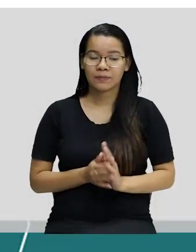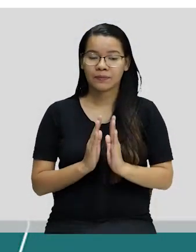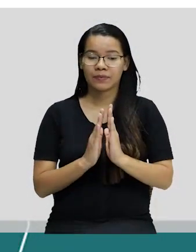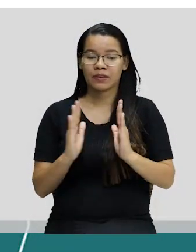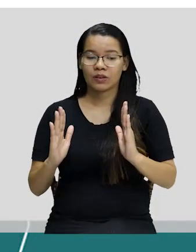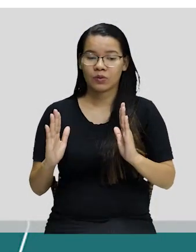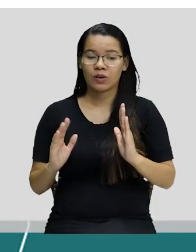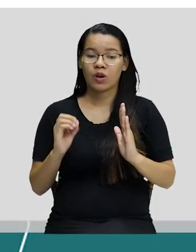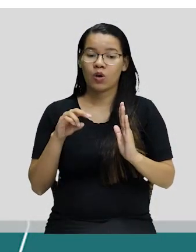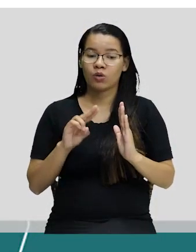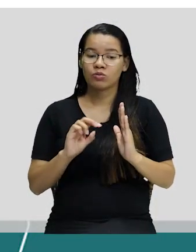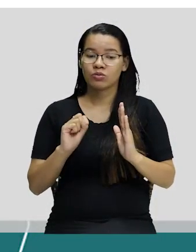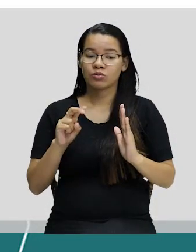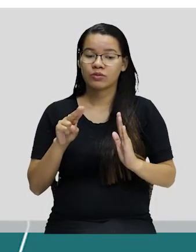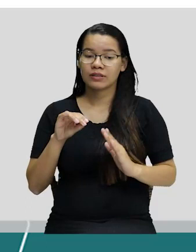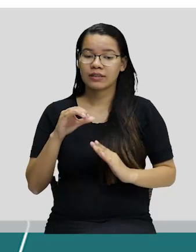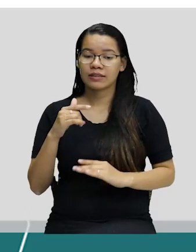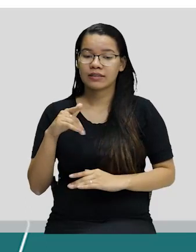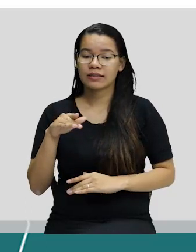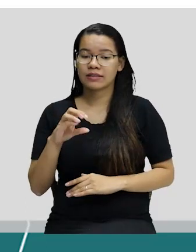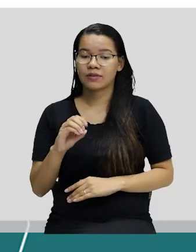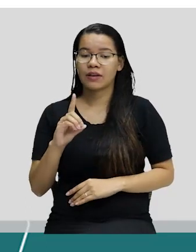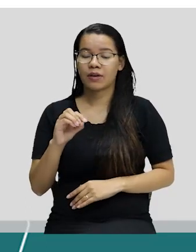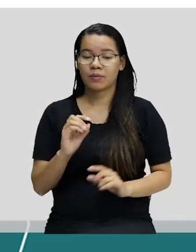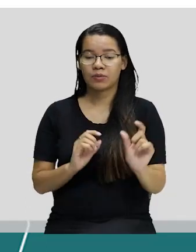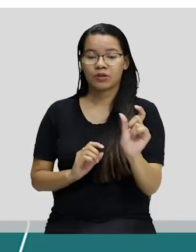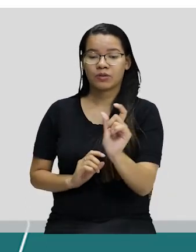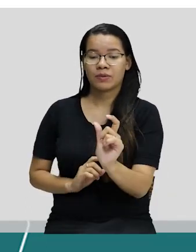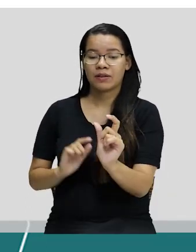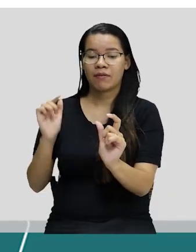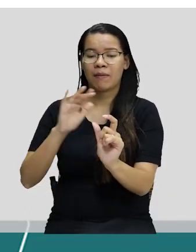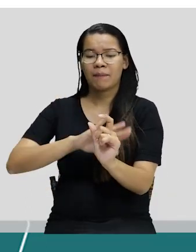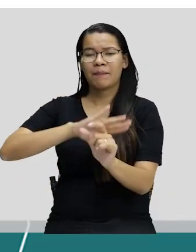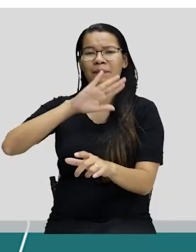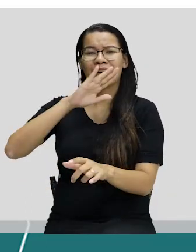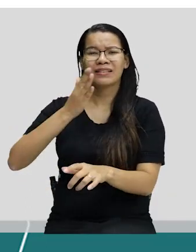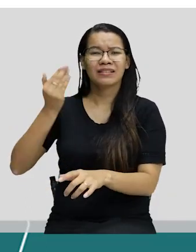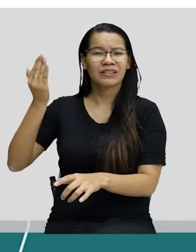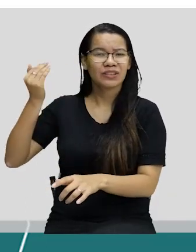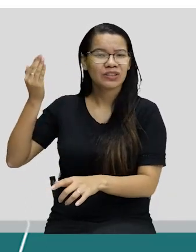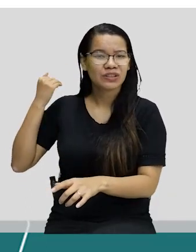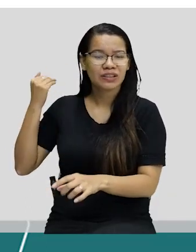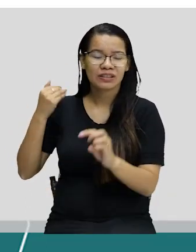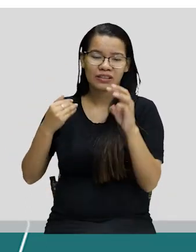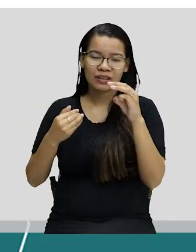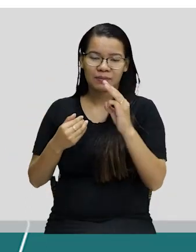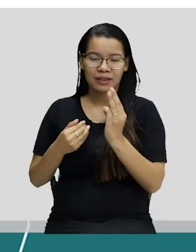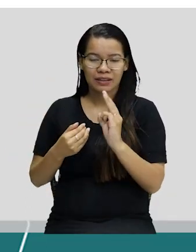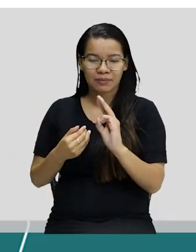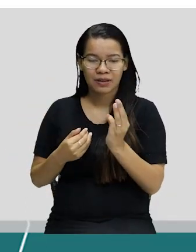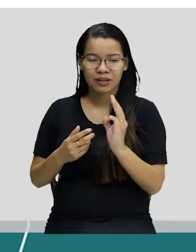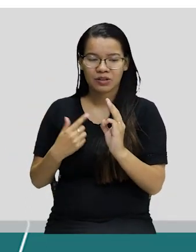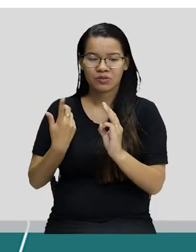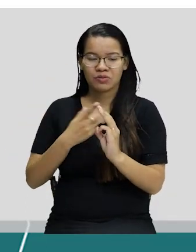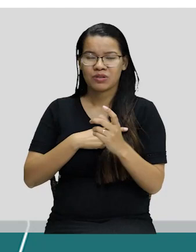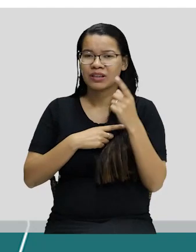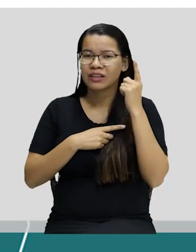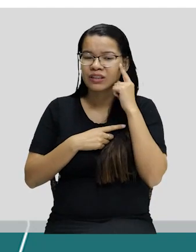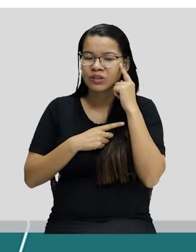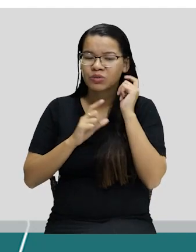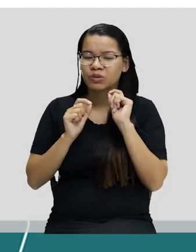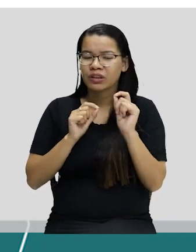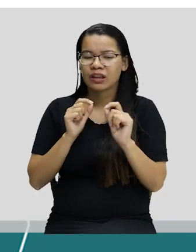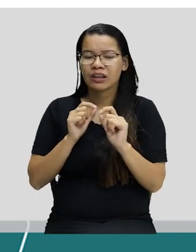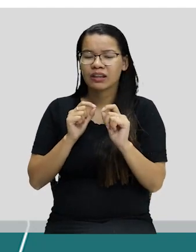ou sucessão é um dos termos mais antigos da matemática e nos dá a ideia de quê? De termos sucessivos, ou seja,